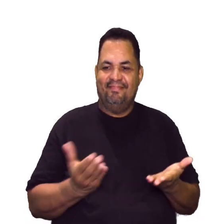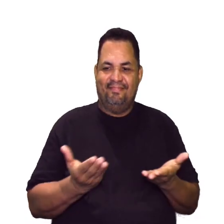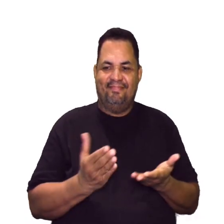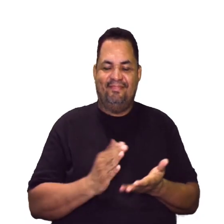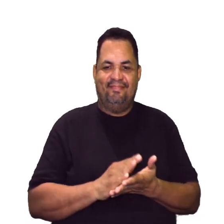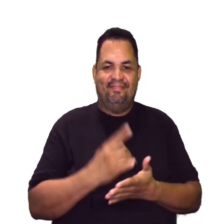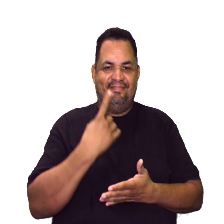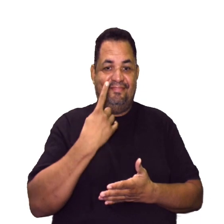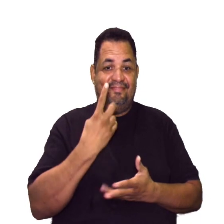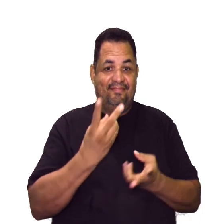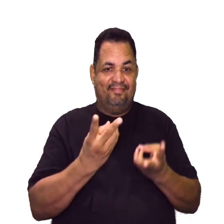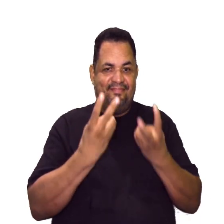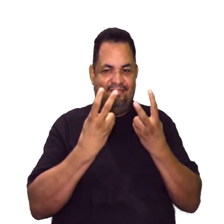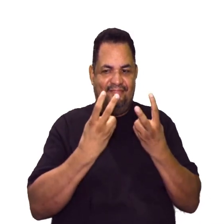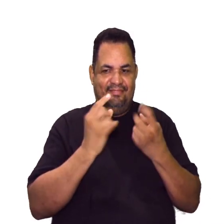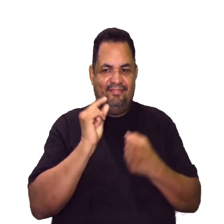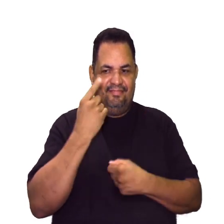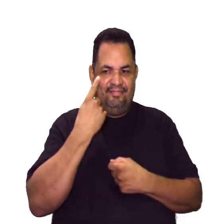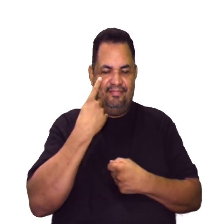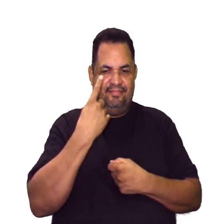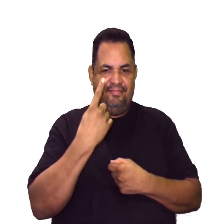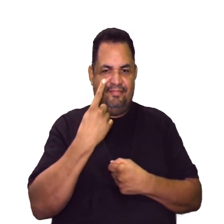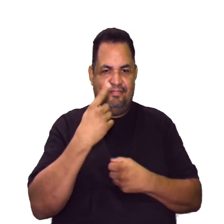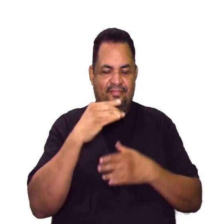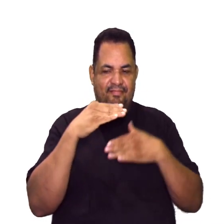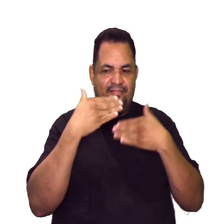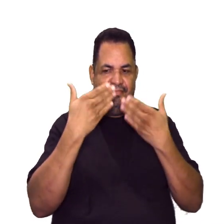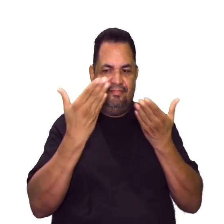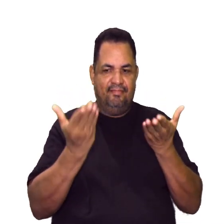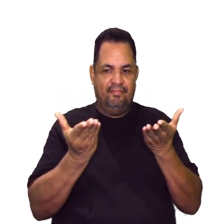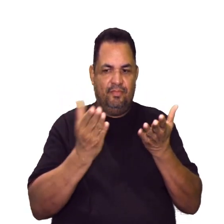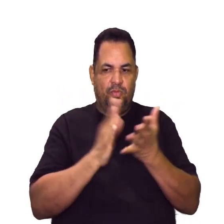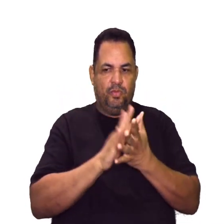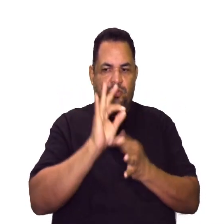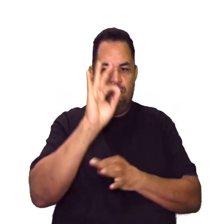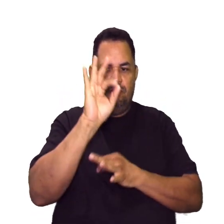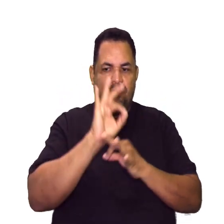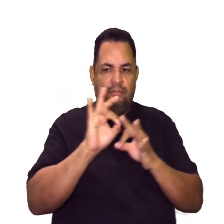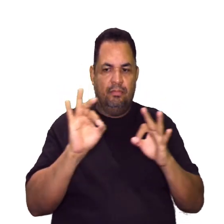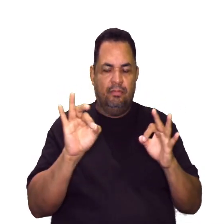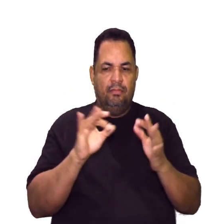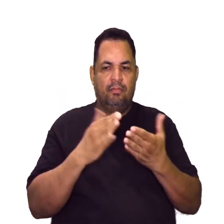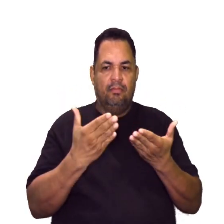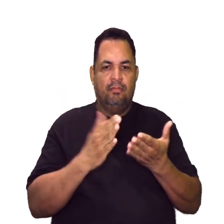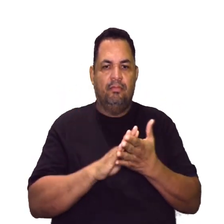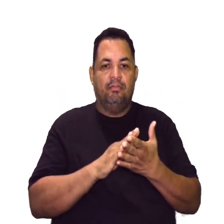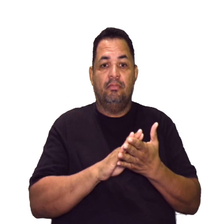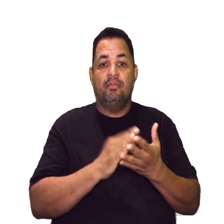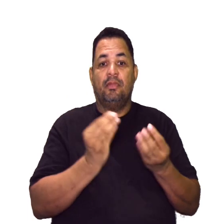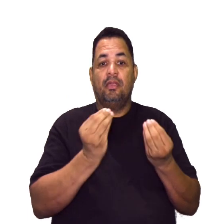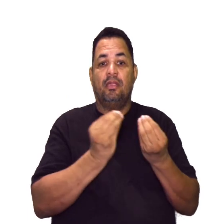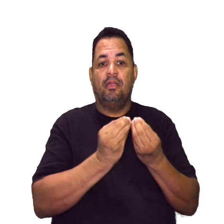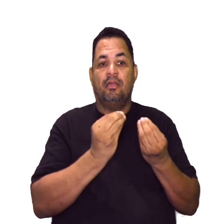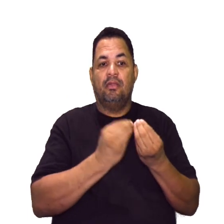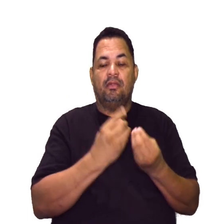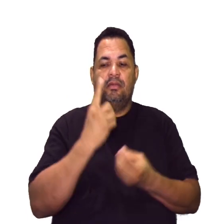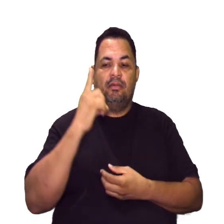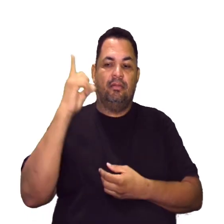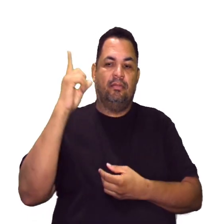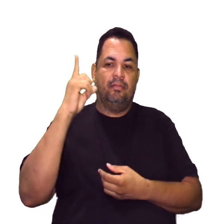então você identificar qual a geometria dessas moléculas, tá